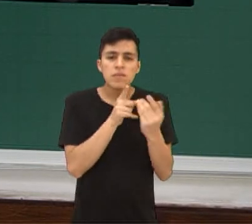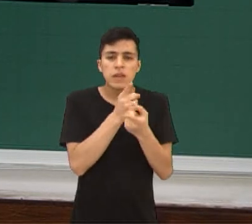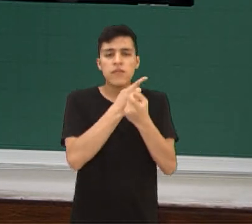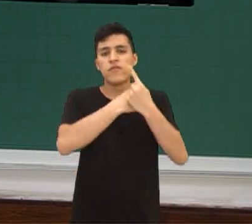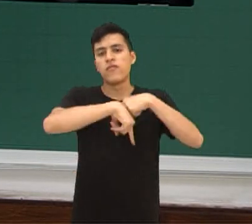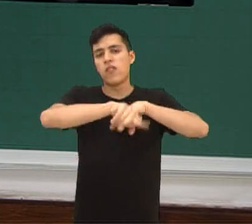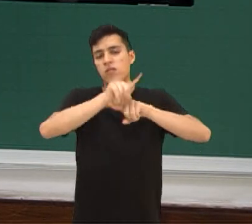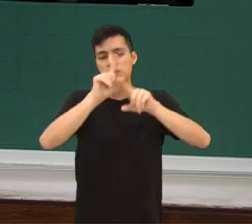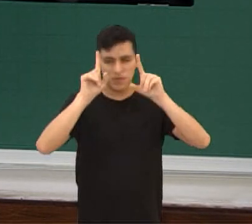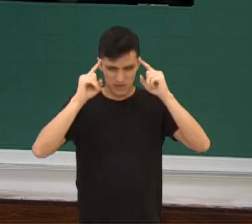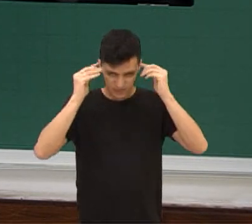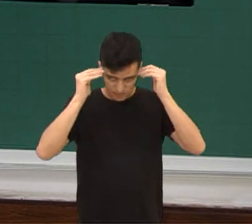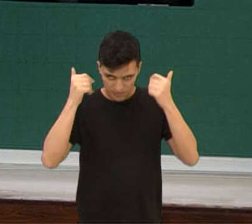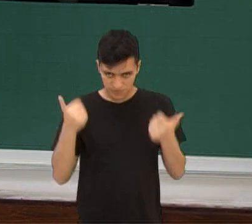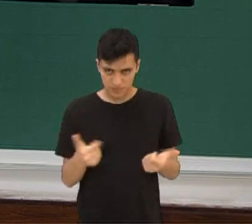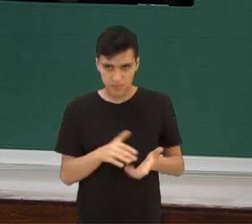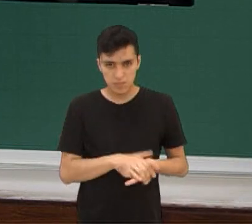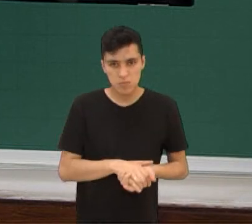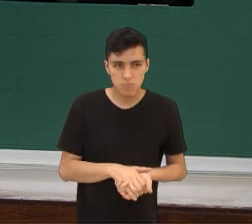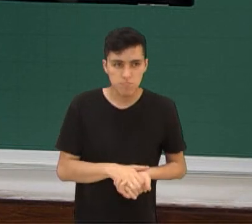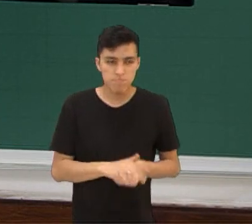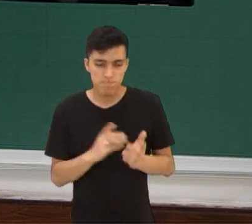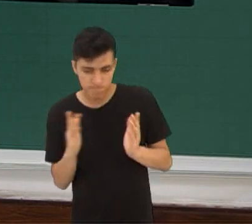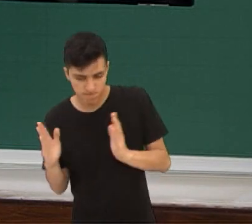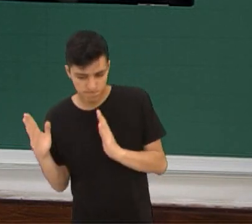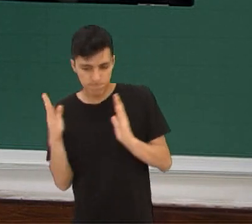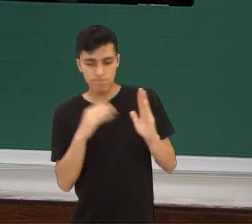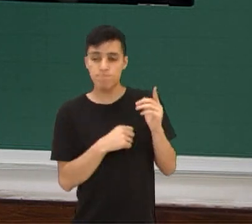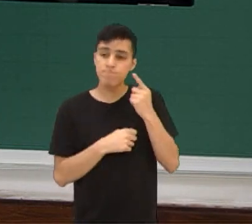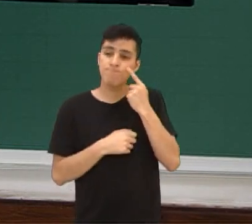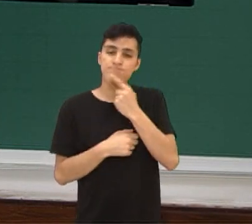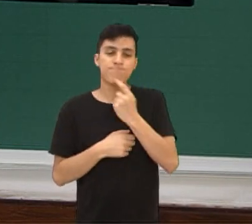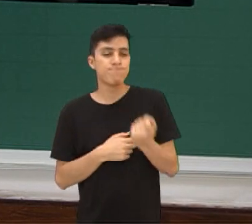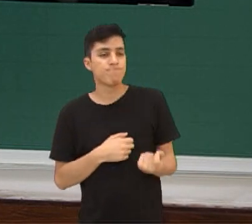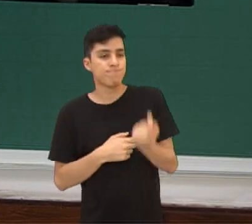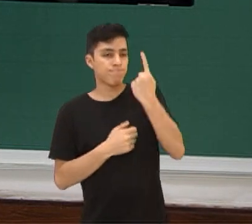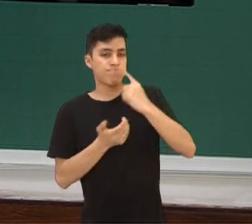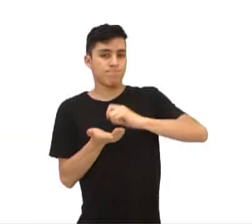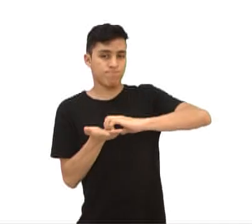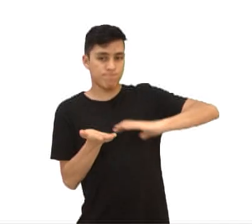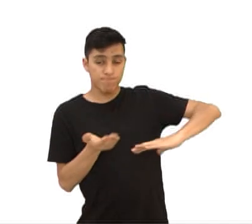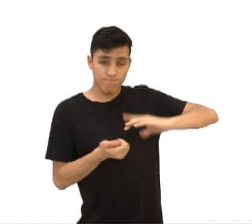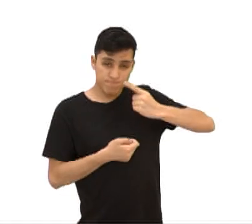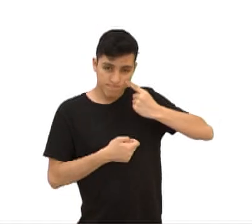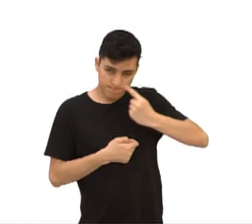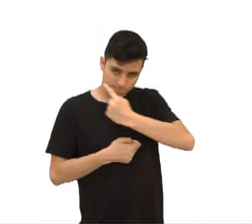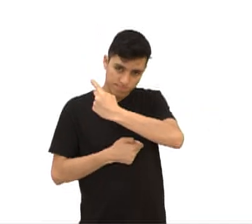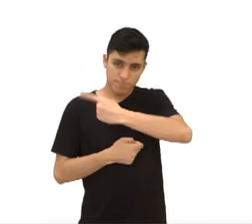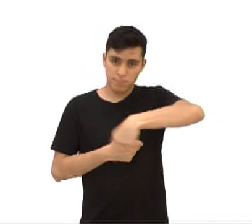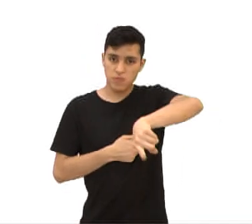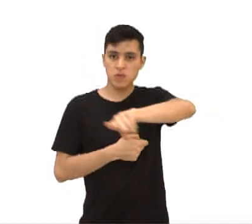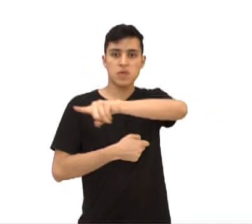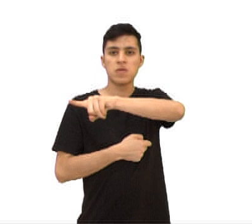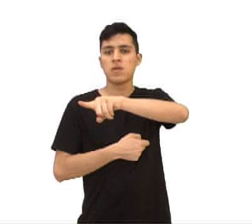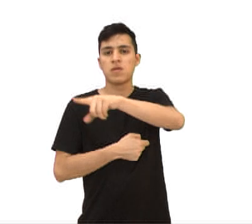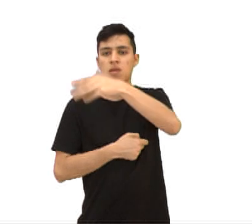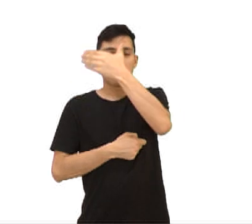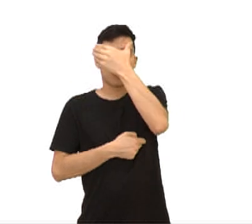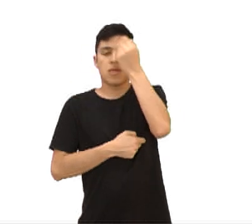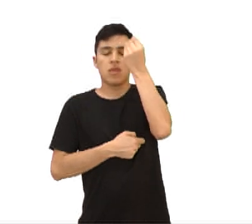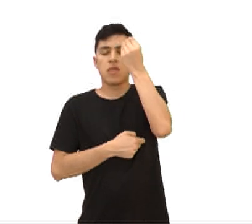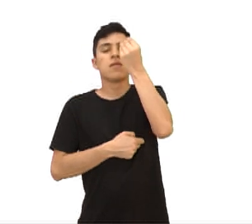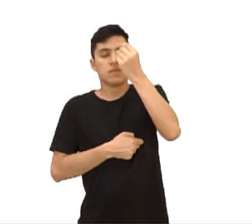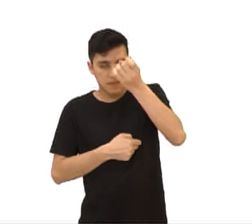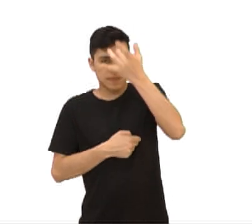evolução aí. Bien, a ver, para a nossa primeira atividade, prestem atenção, para que não te olvides, para que você não se esqueça de